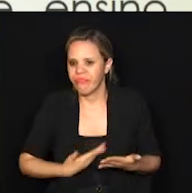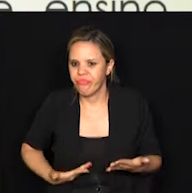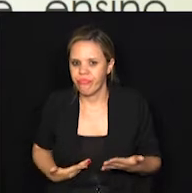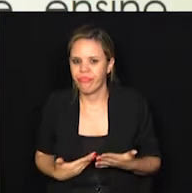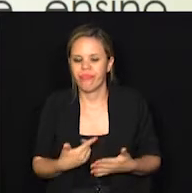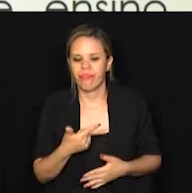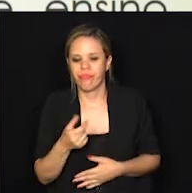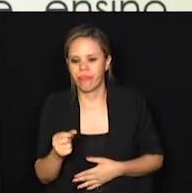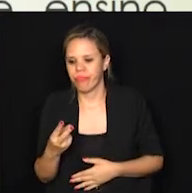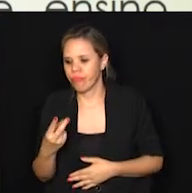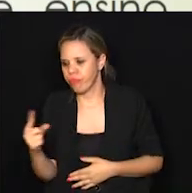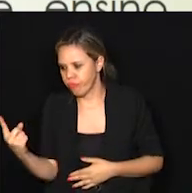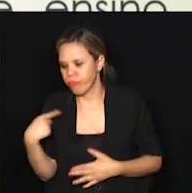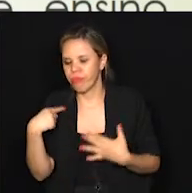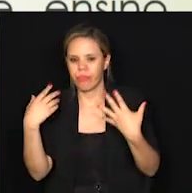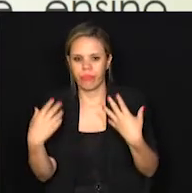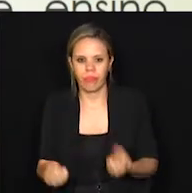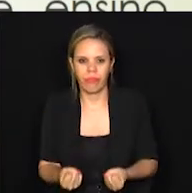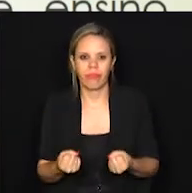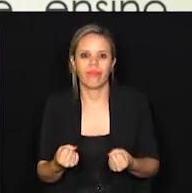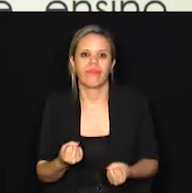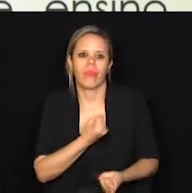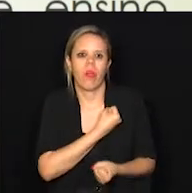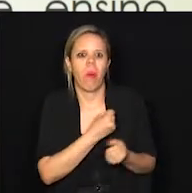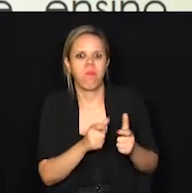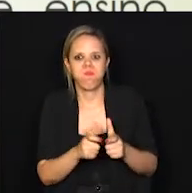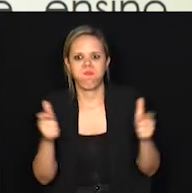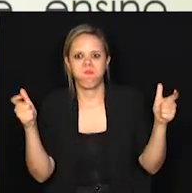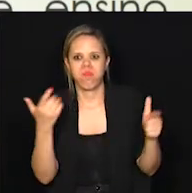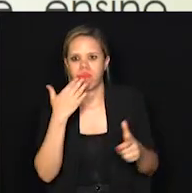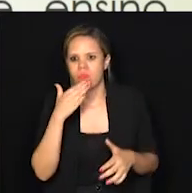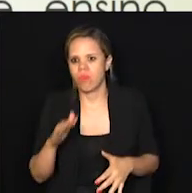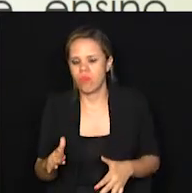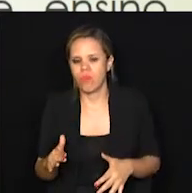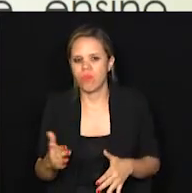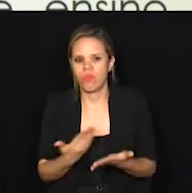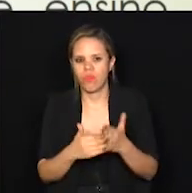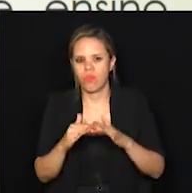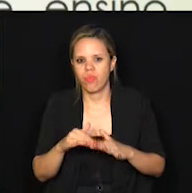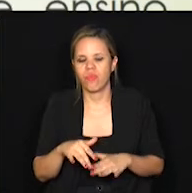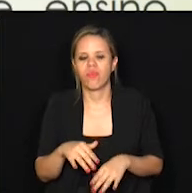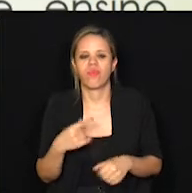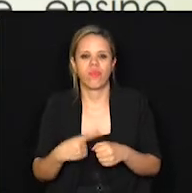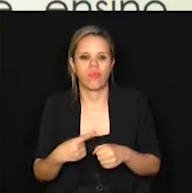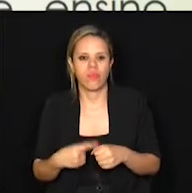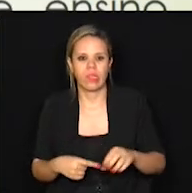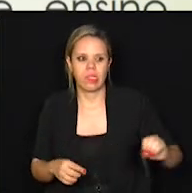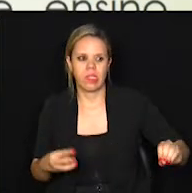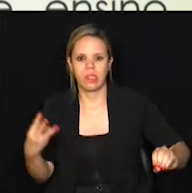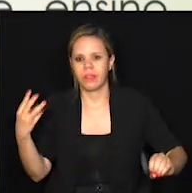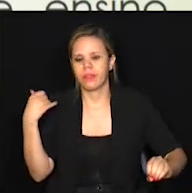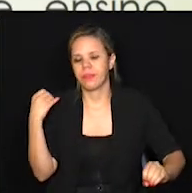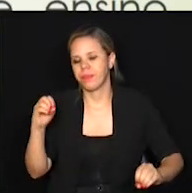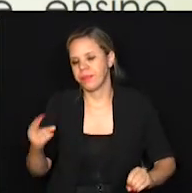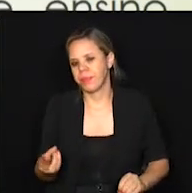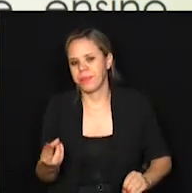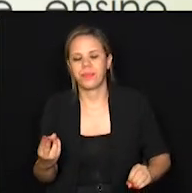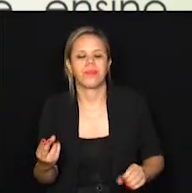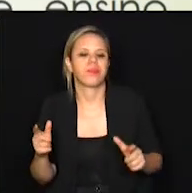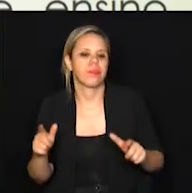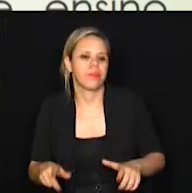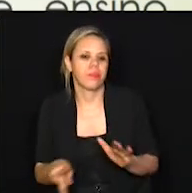tendo a vacina. Essa é uma fala do Wanderson de Oliveira, que ele é doutor e mestre em epidemiologia e ex-secretário nacional de Vigilância em Saúde